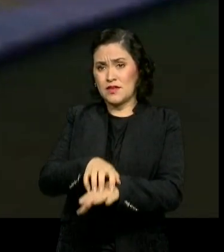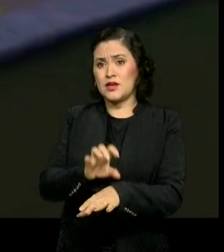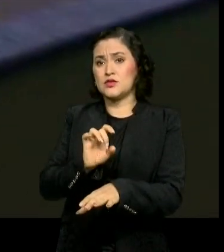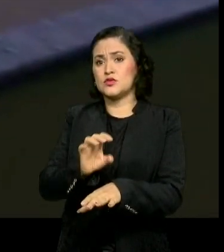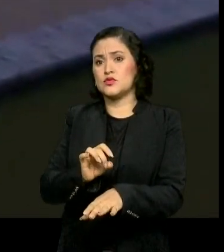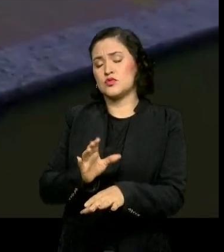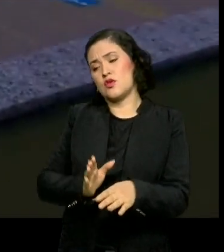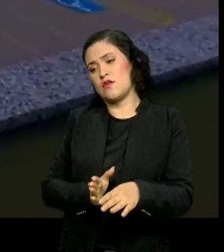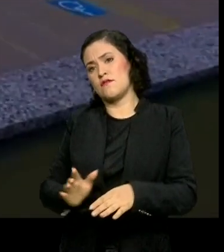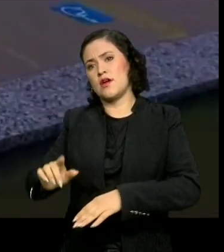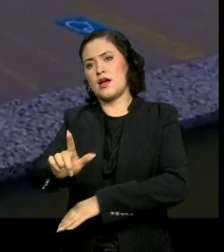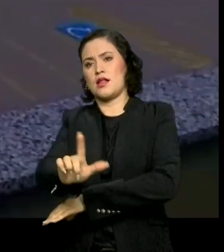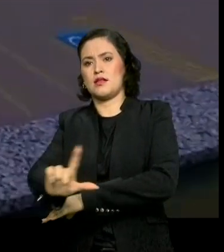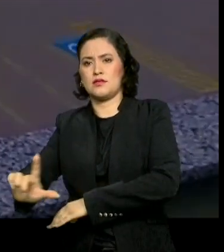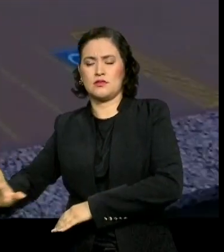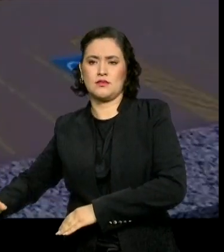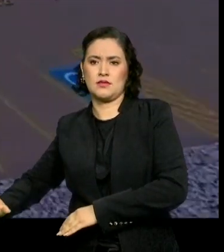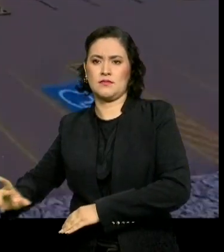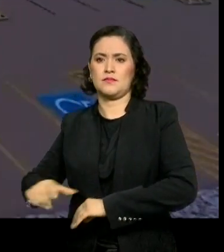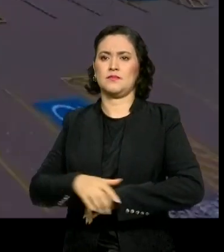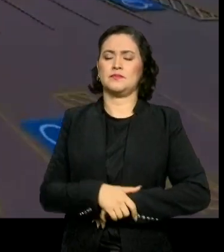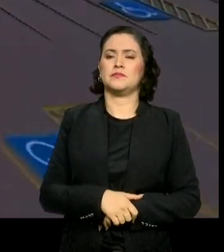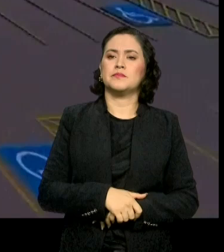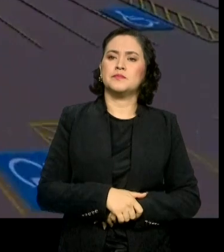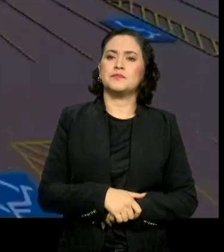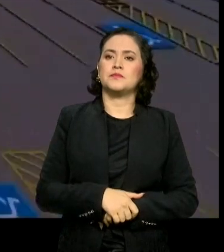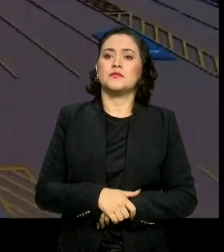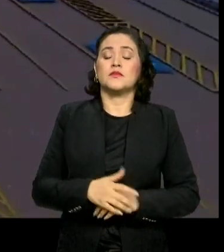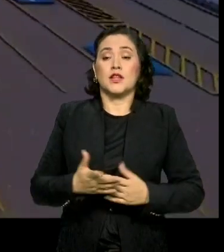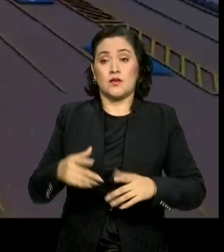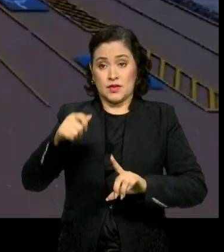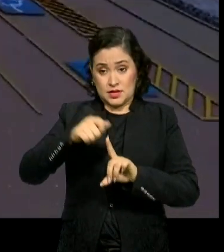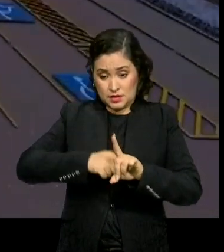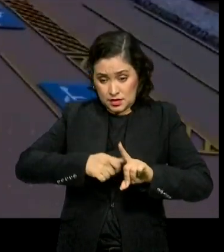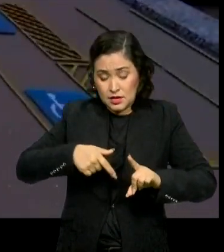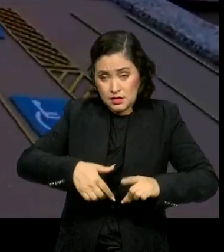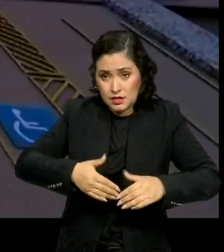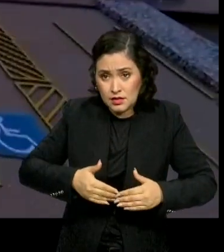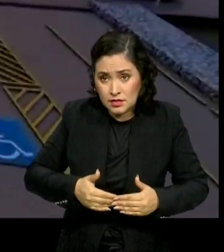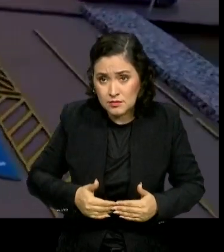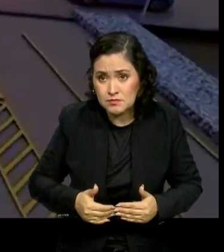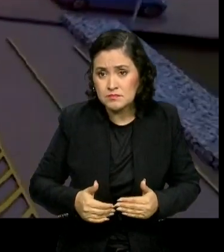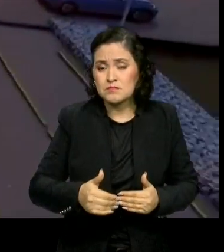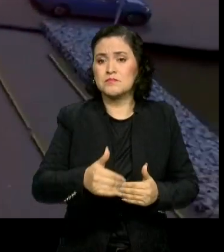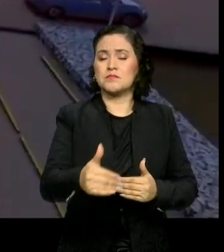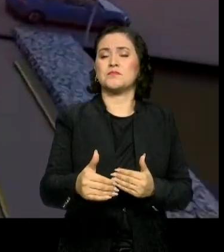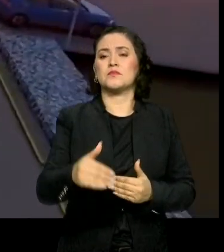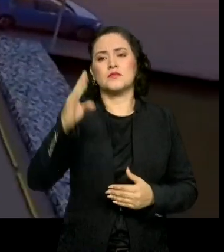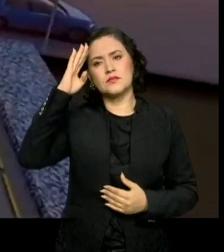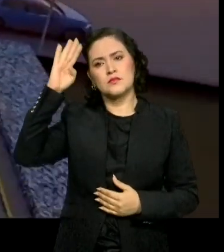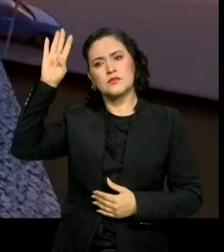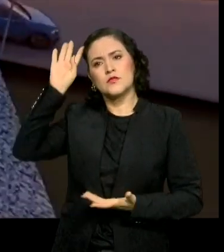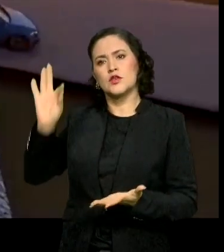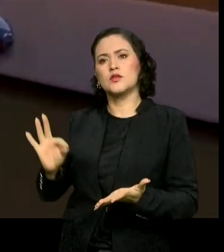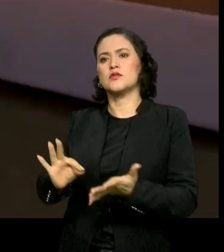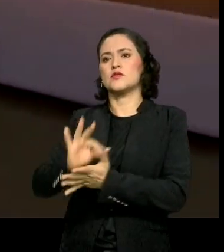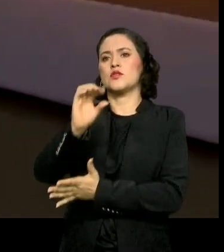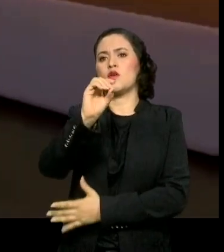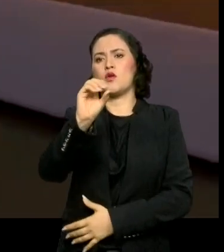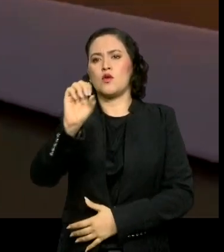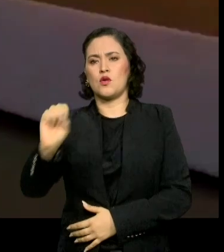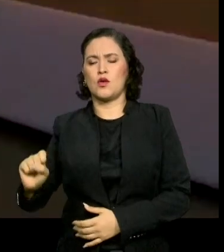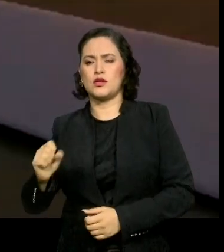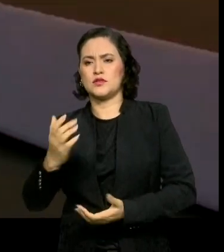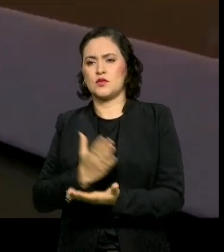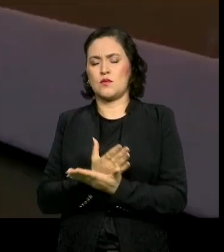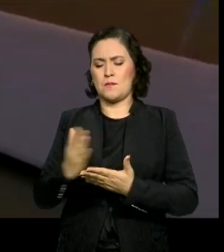o governador vai estar autorizando, assinando uma ordem de serviço para a construção desta estrada